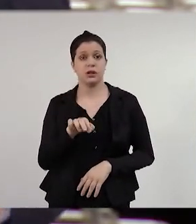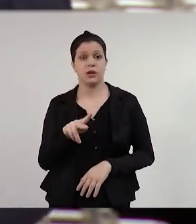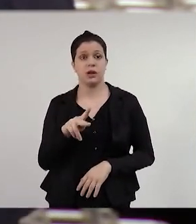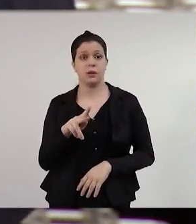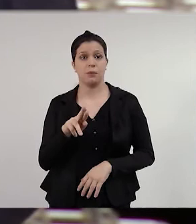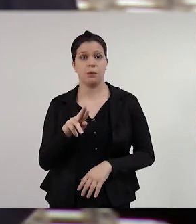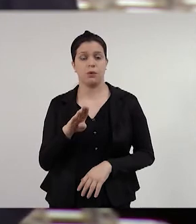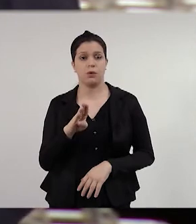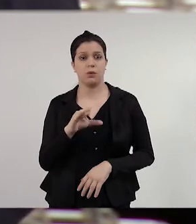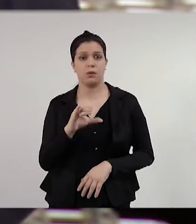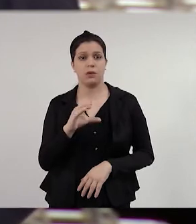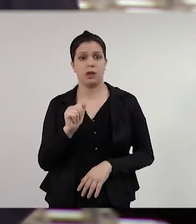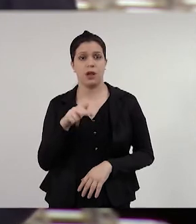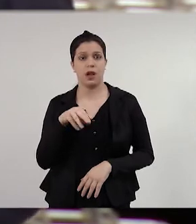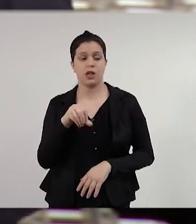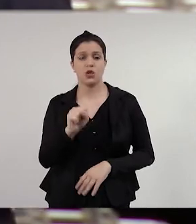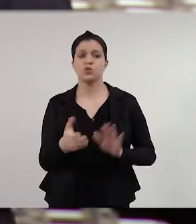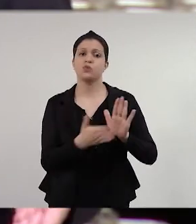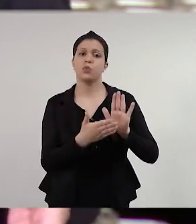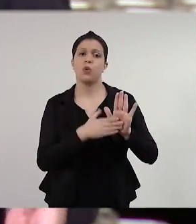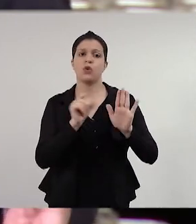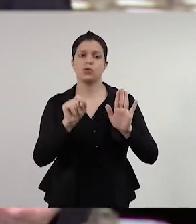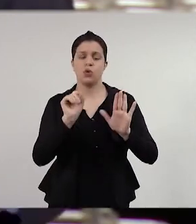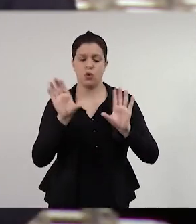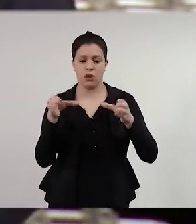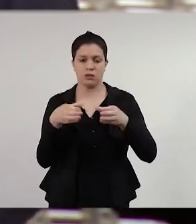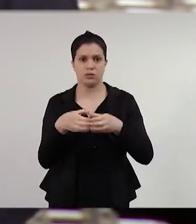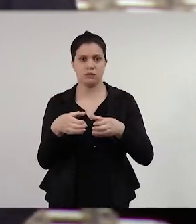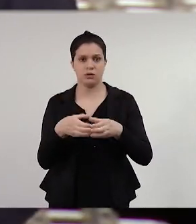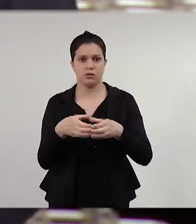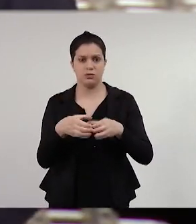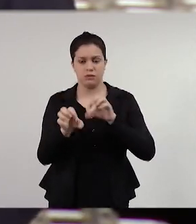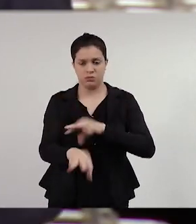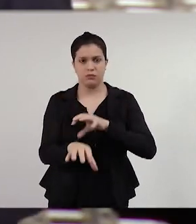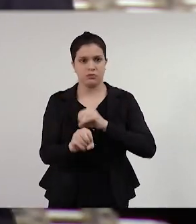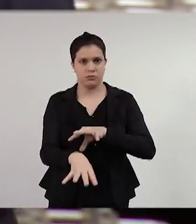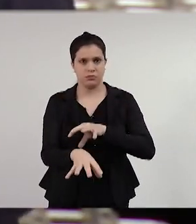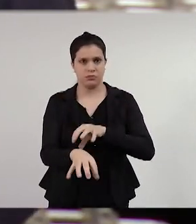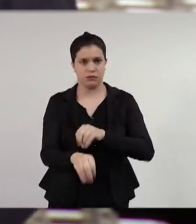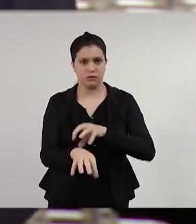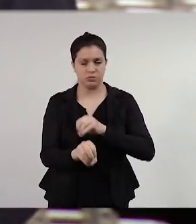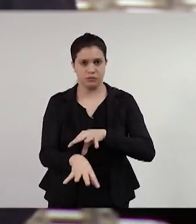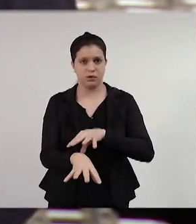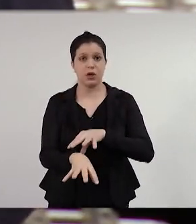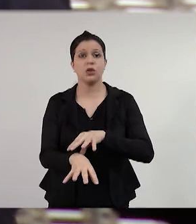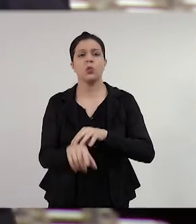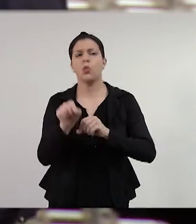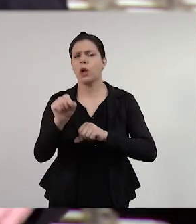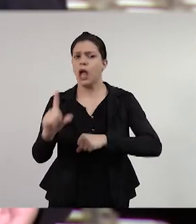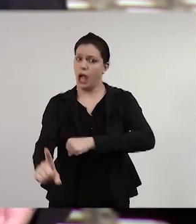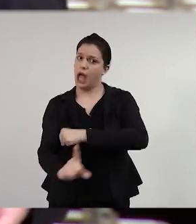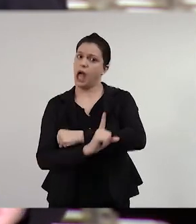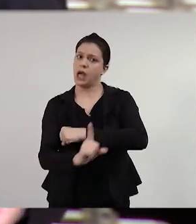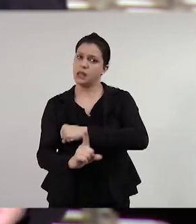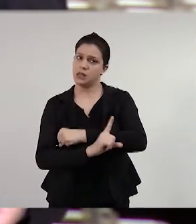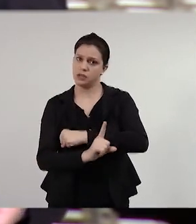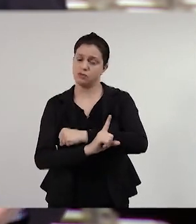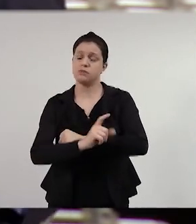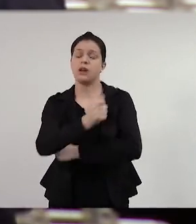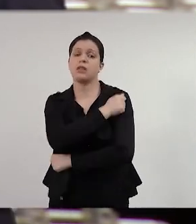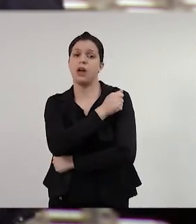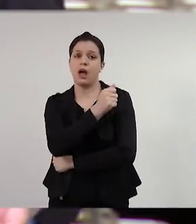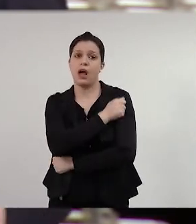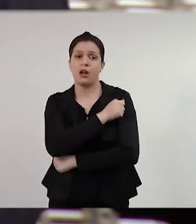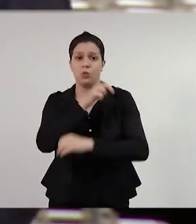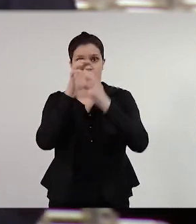Vaz, do Republicanos, que propõe a implantação de centros de ensino voltados para o atendimento de alunos diagnosticados